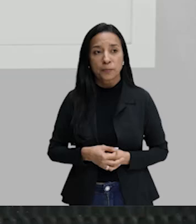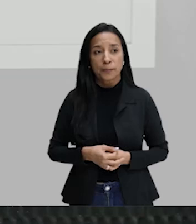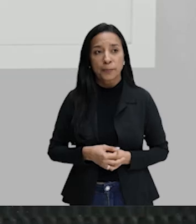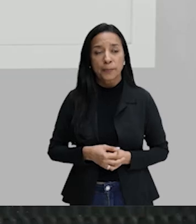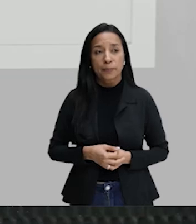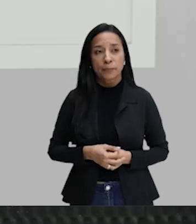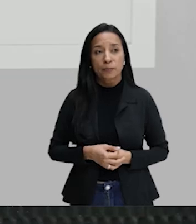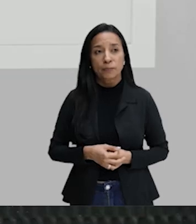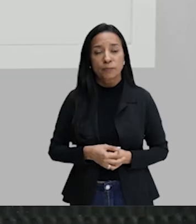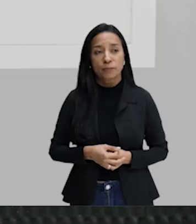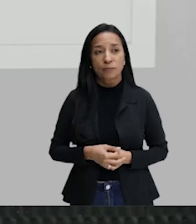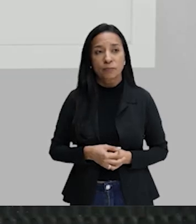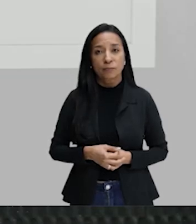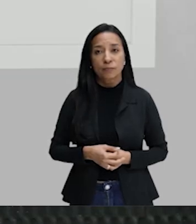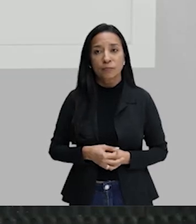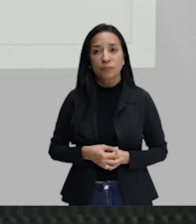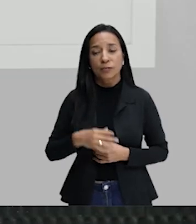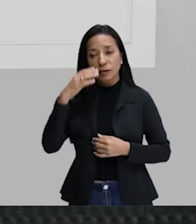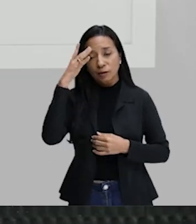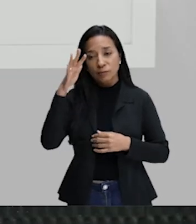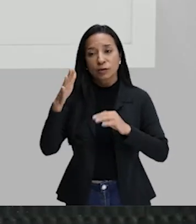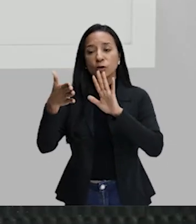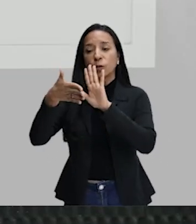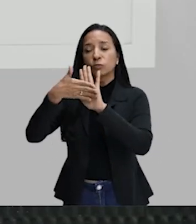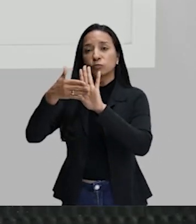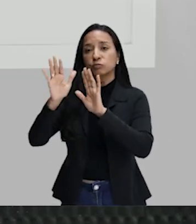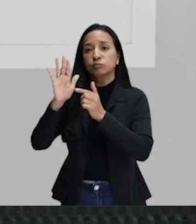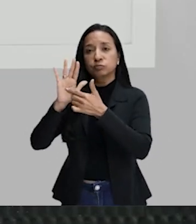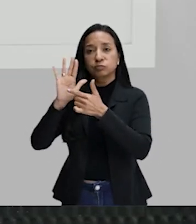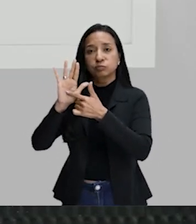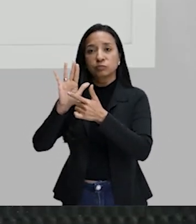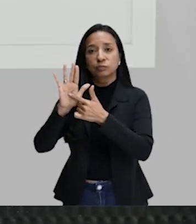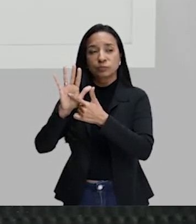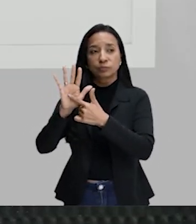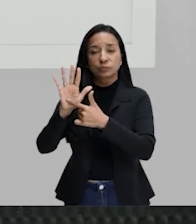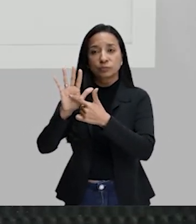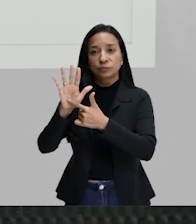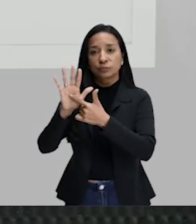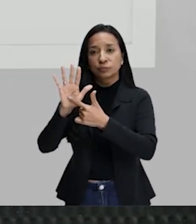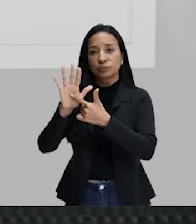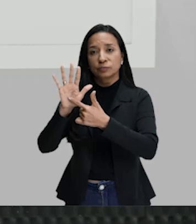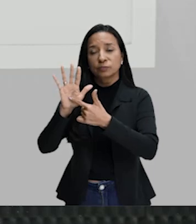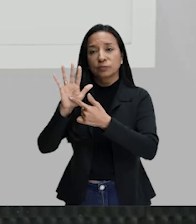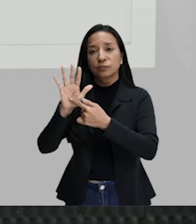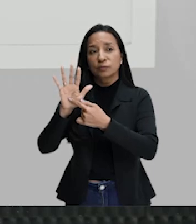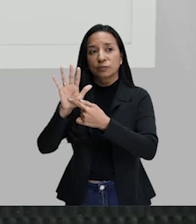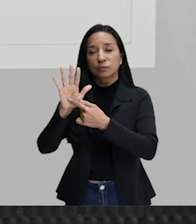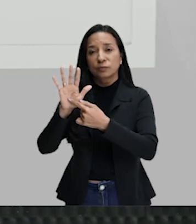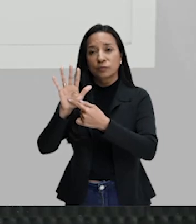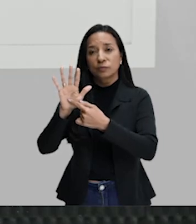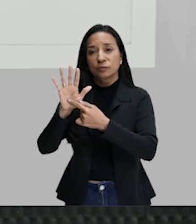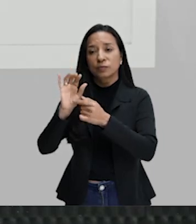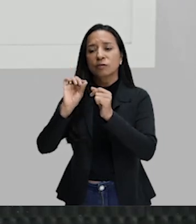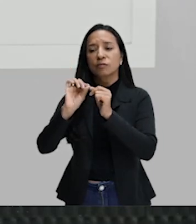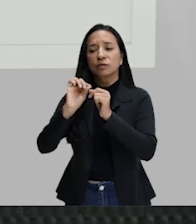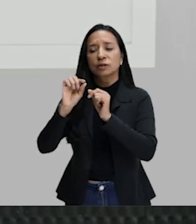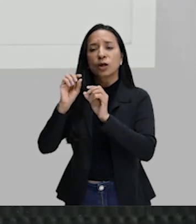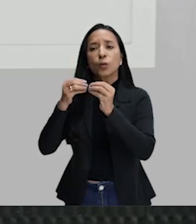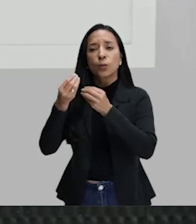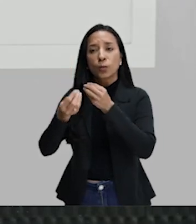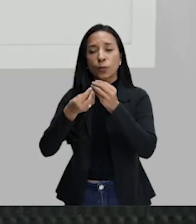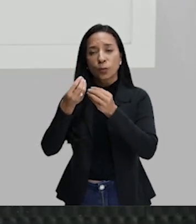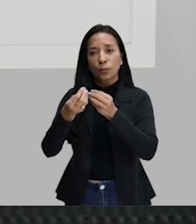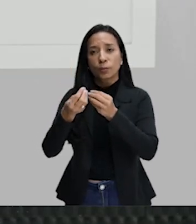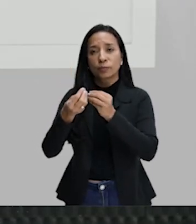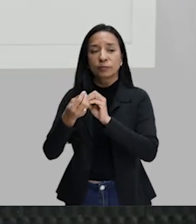vai ser o seguinte, então vamos imaginar que aqui seja a palma da mão, certo? Então nós vamos fazer a seguinte configuração. Neste